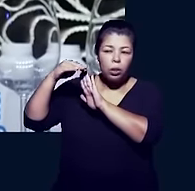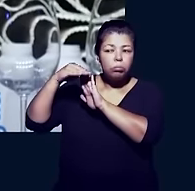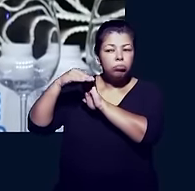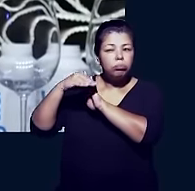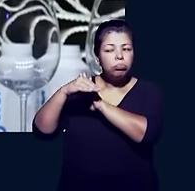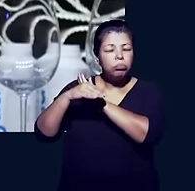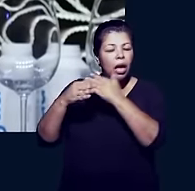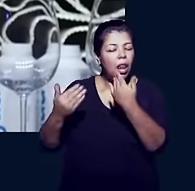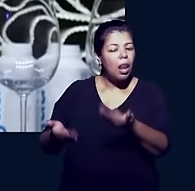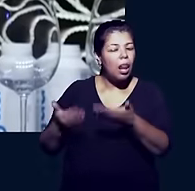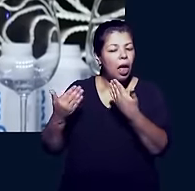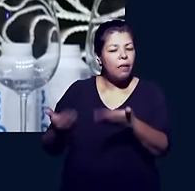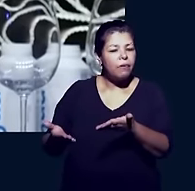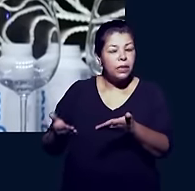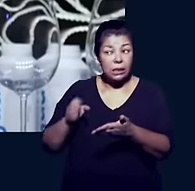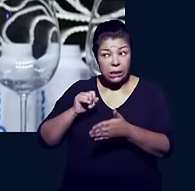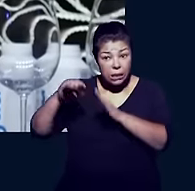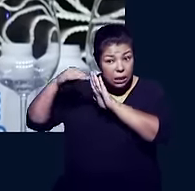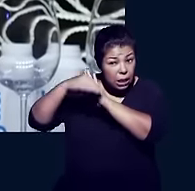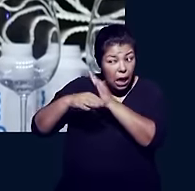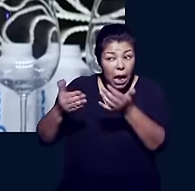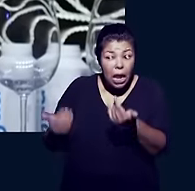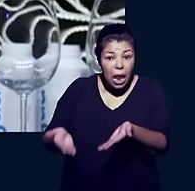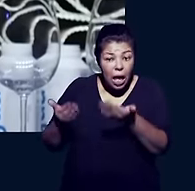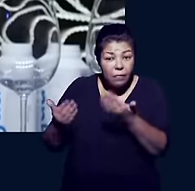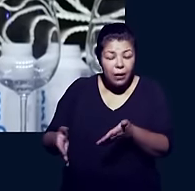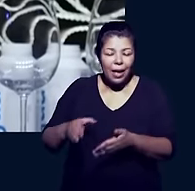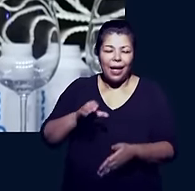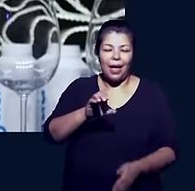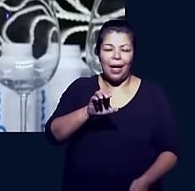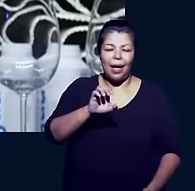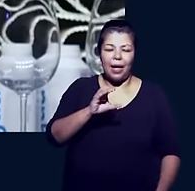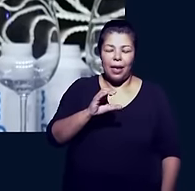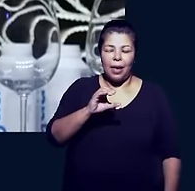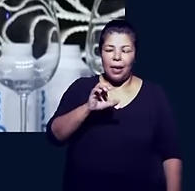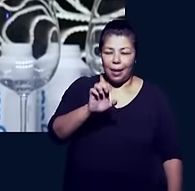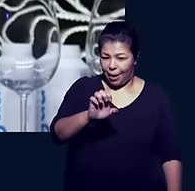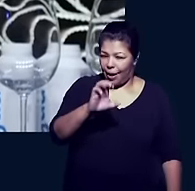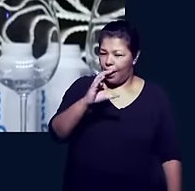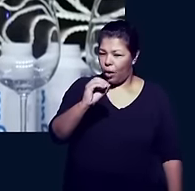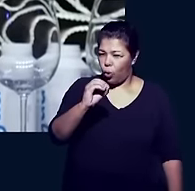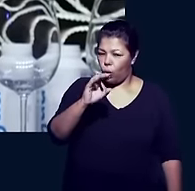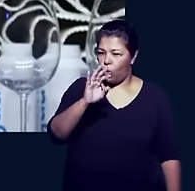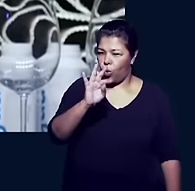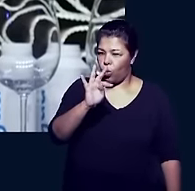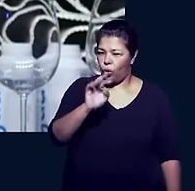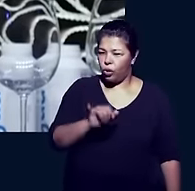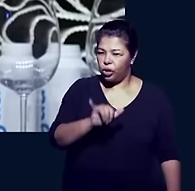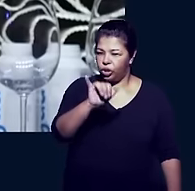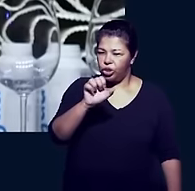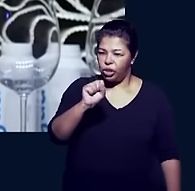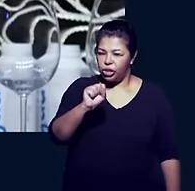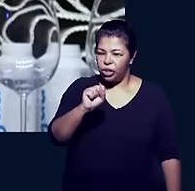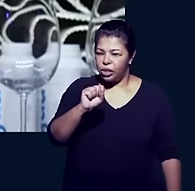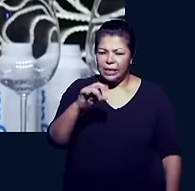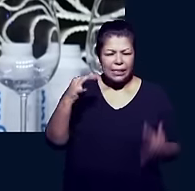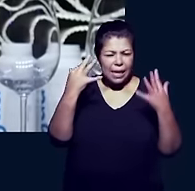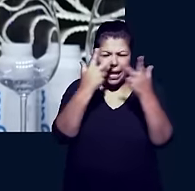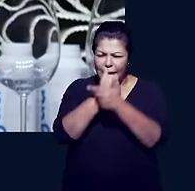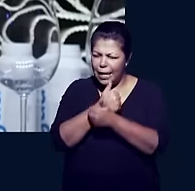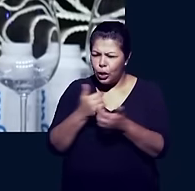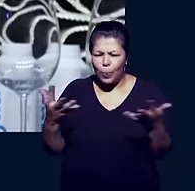eoes é espetacular Gold Locks o juro cai o equity sobe o câmbio deprecia é lindo